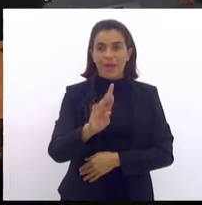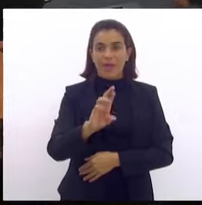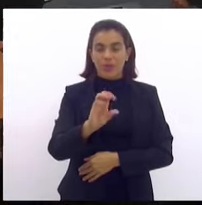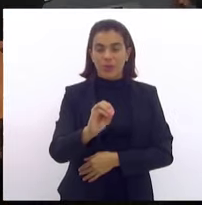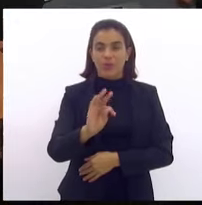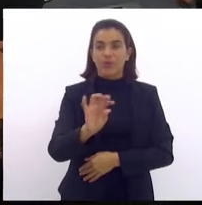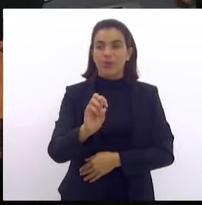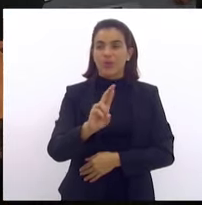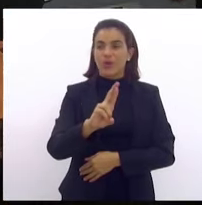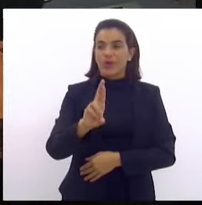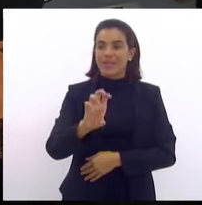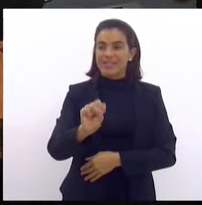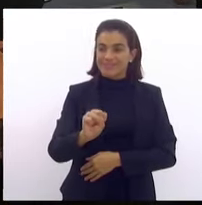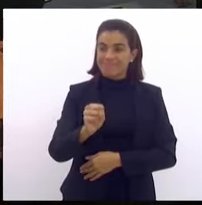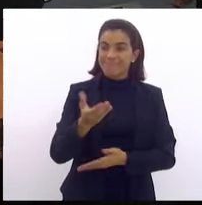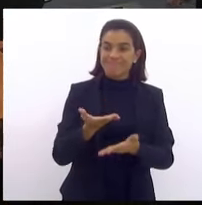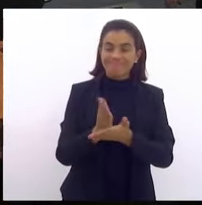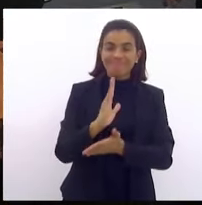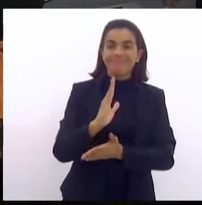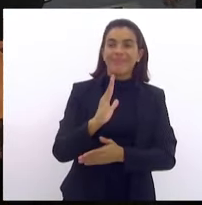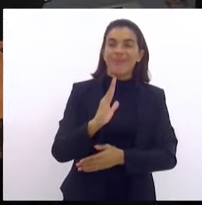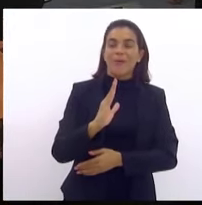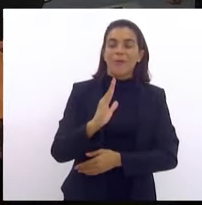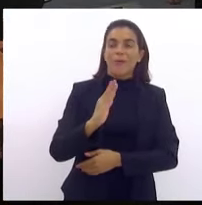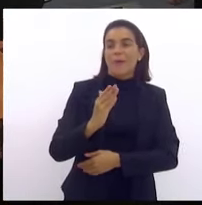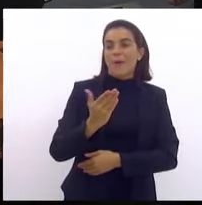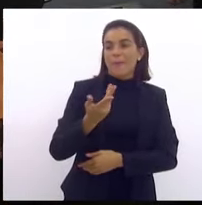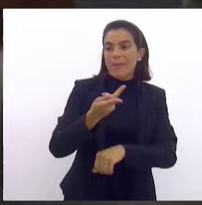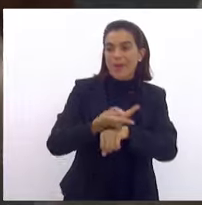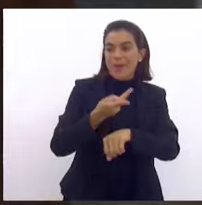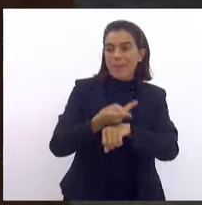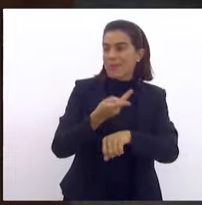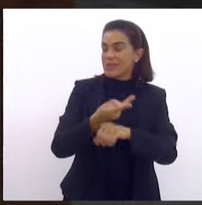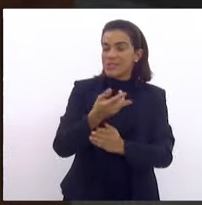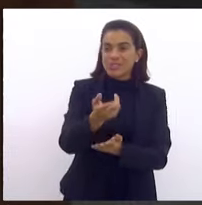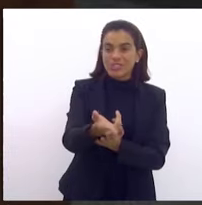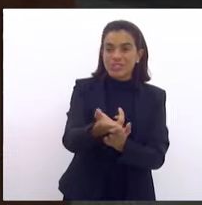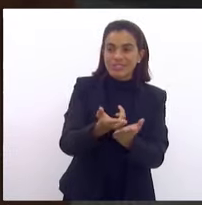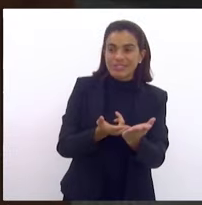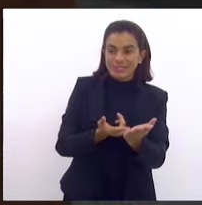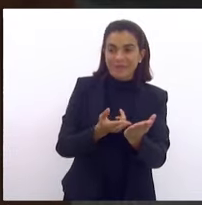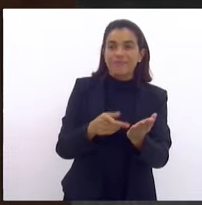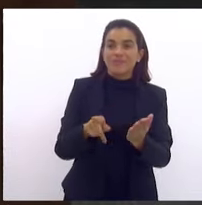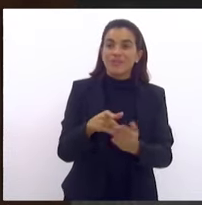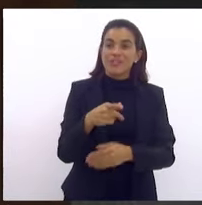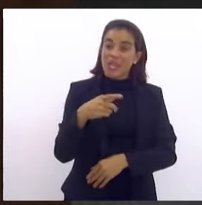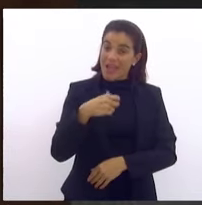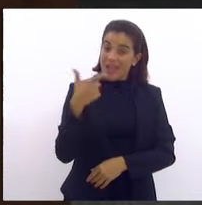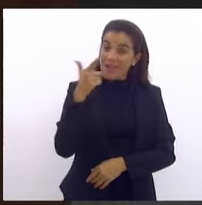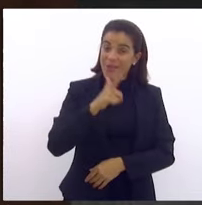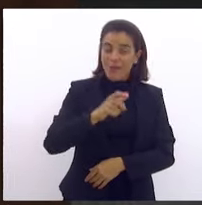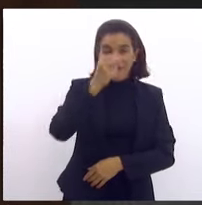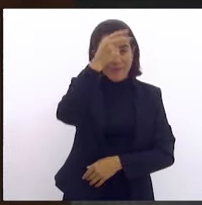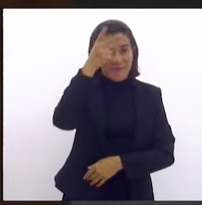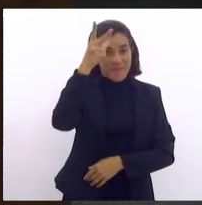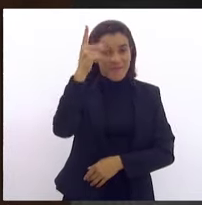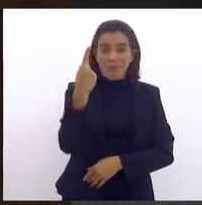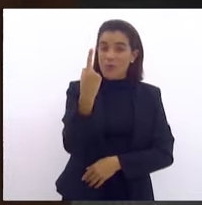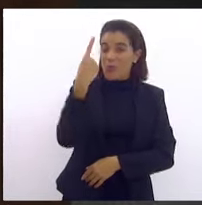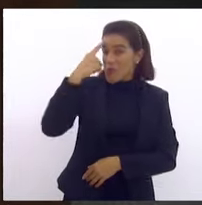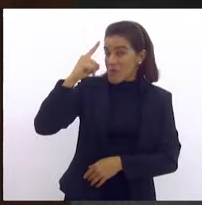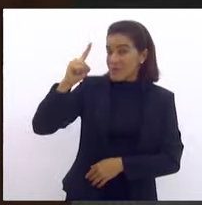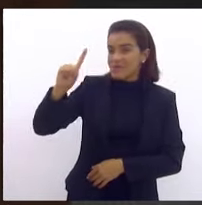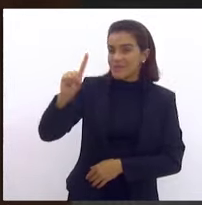de concurso de redação, o concurso de prefeito por um dia, e já esteve em São João da Barra